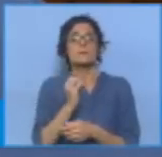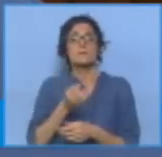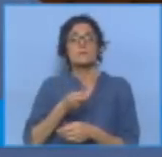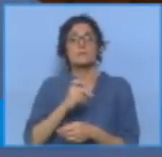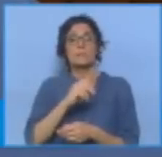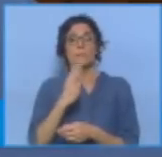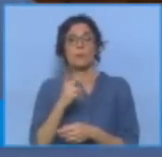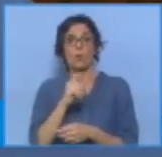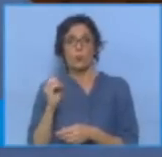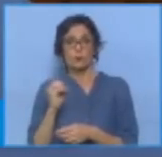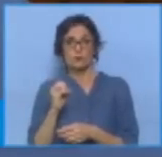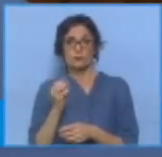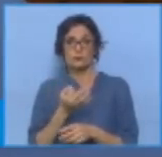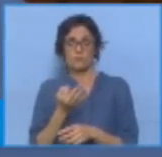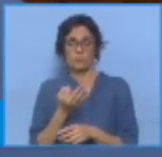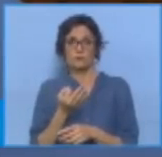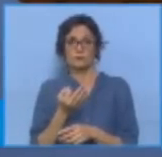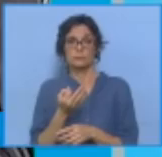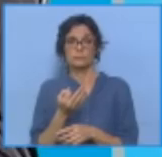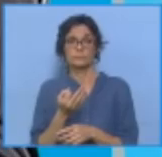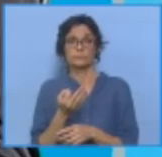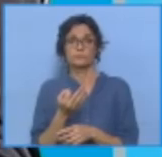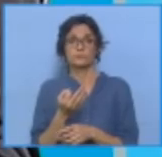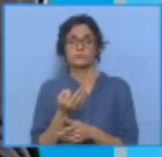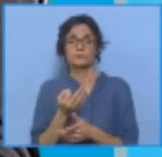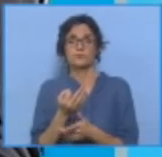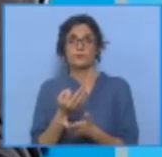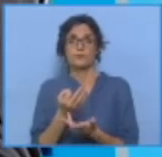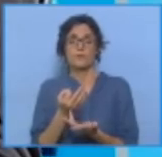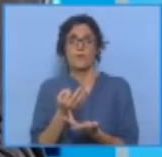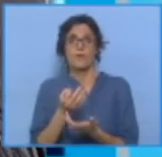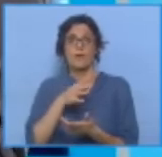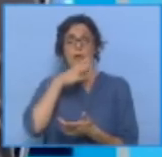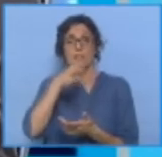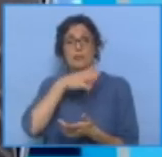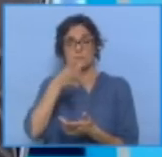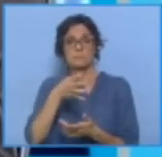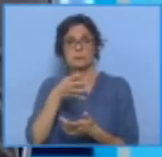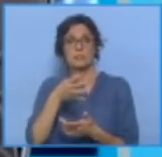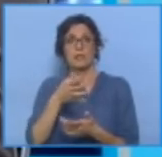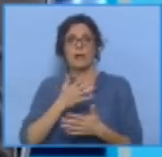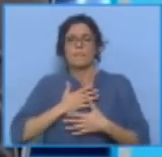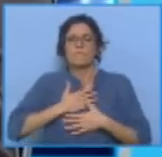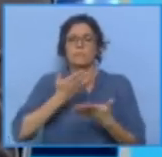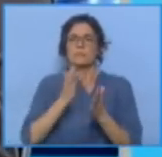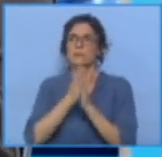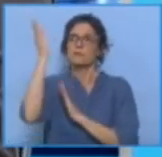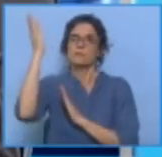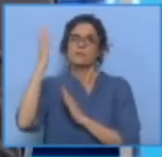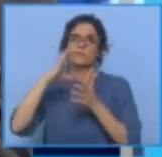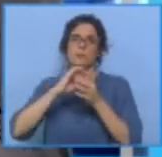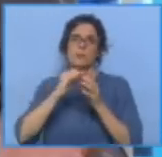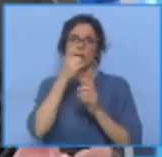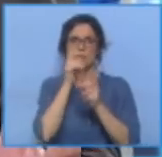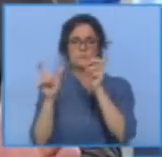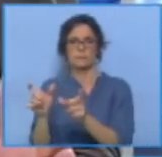é a vontade de Deus em Cristo para os seres humanos. Em Cristo não há judeu nem grego, nem escravo nem homem livre, nem